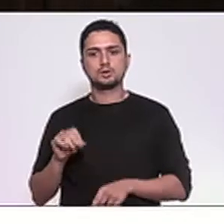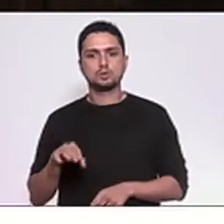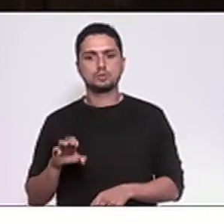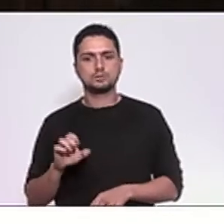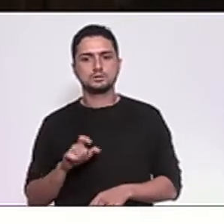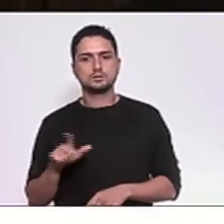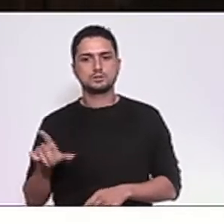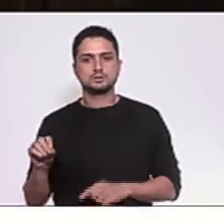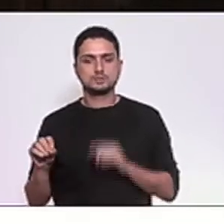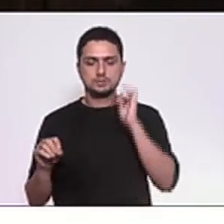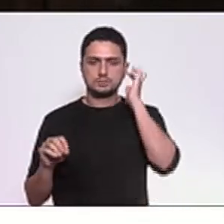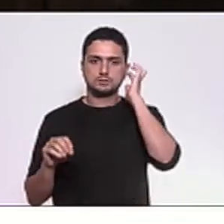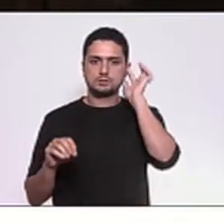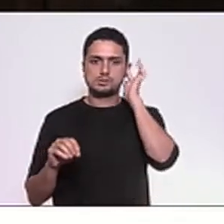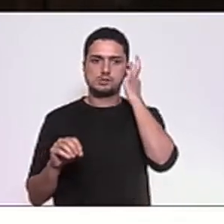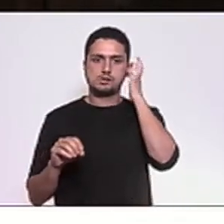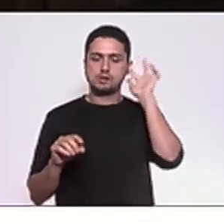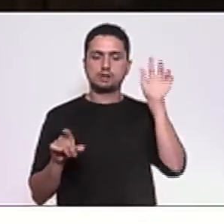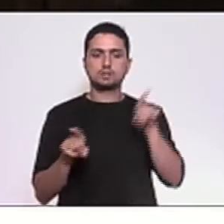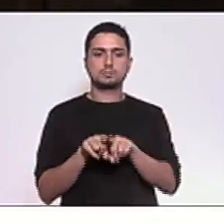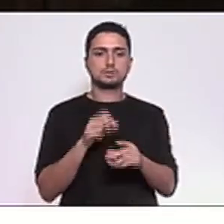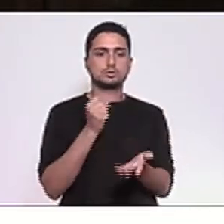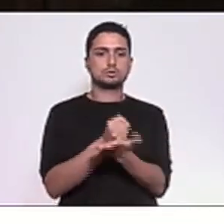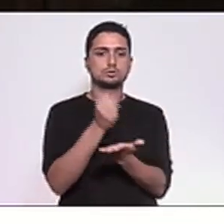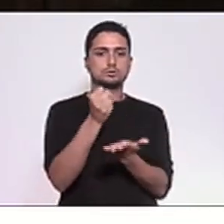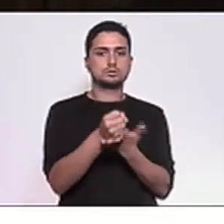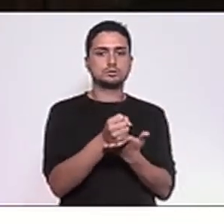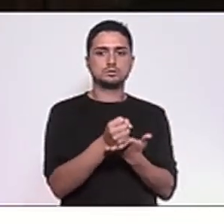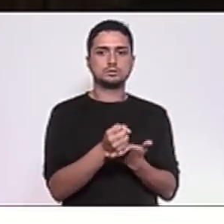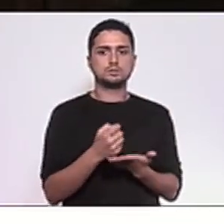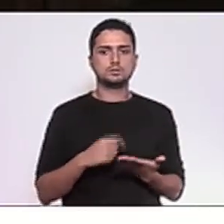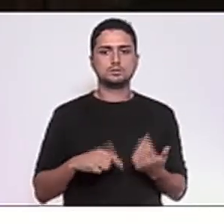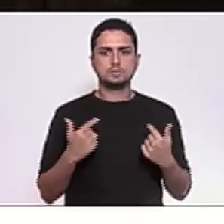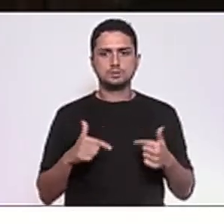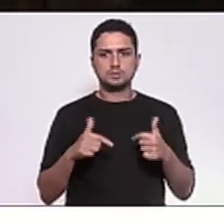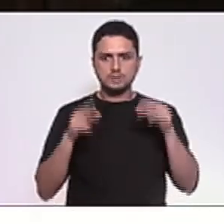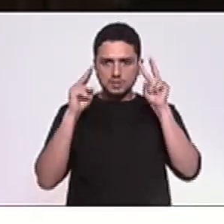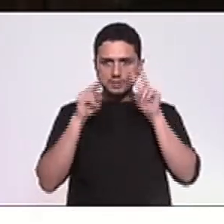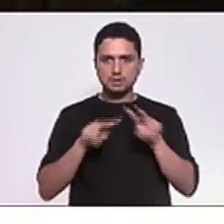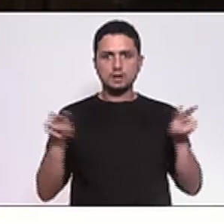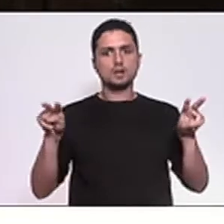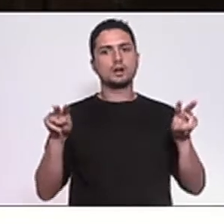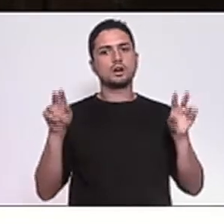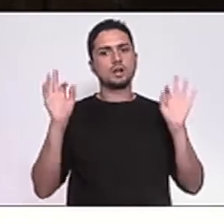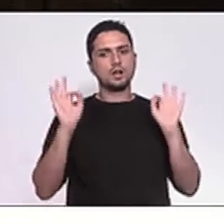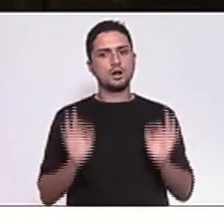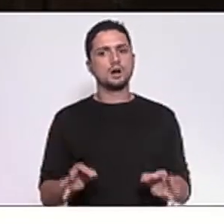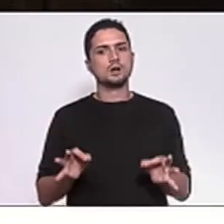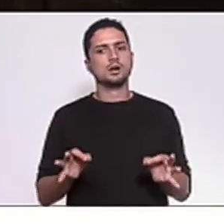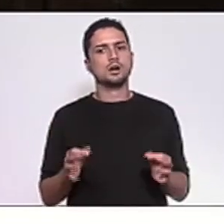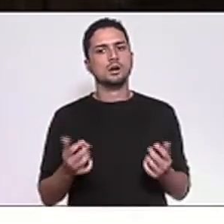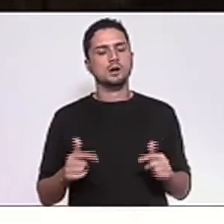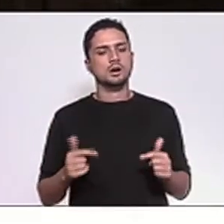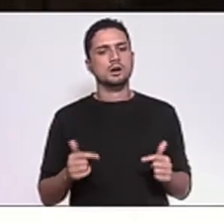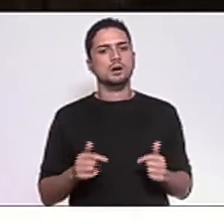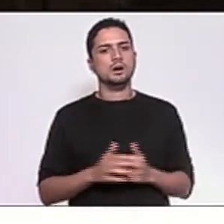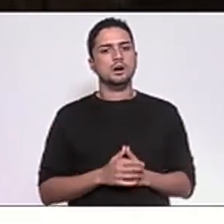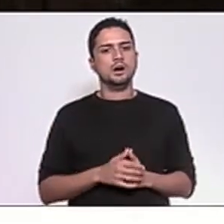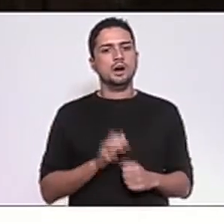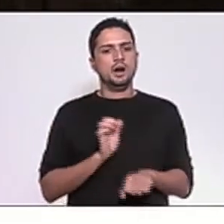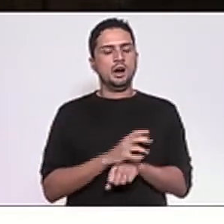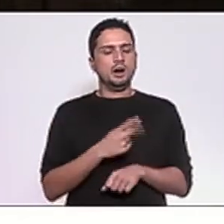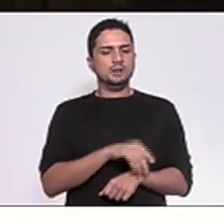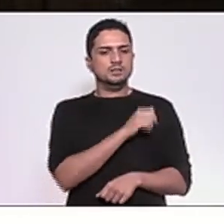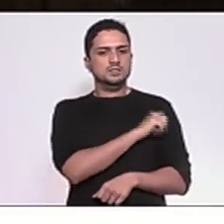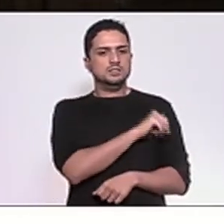esses contratos pouco visibilizados no nosso estado do Rio de